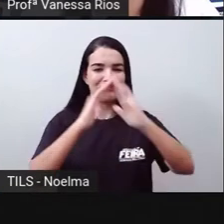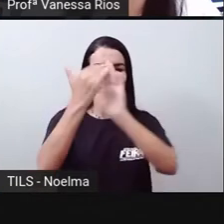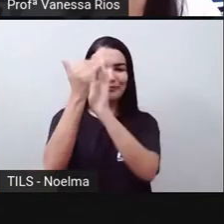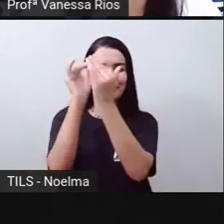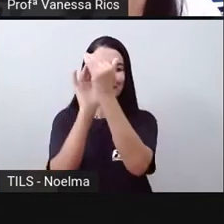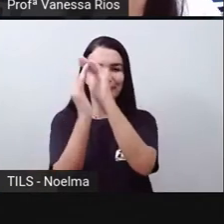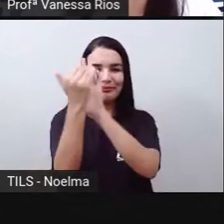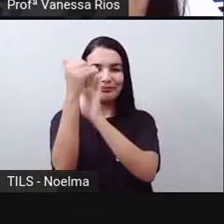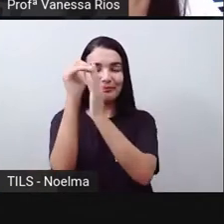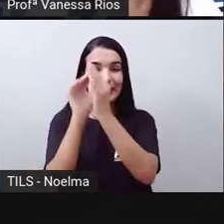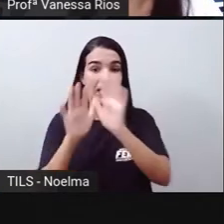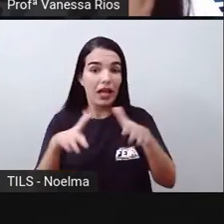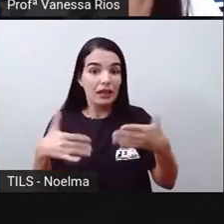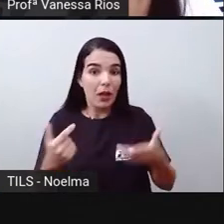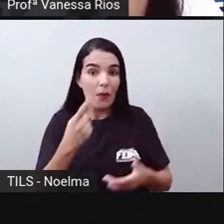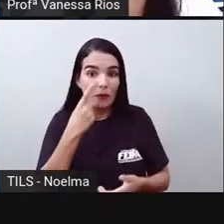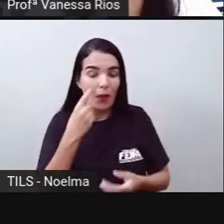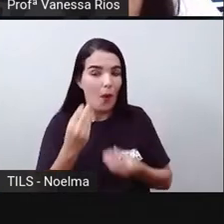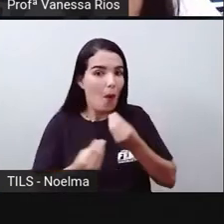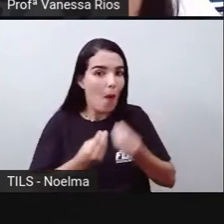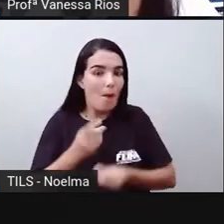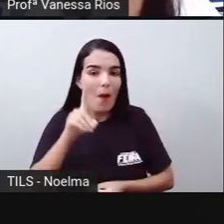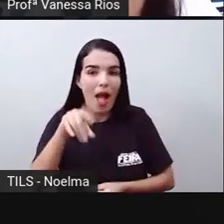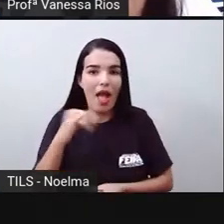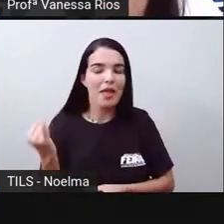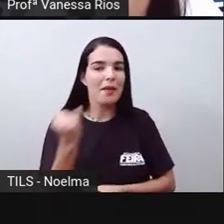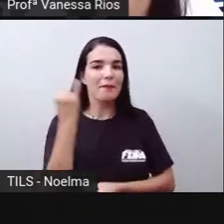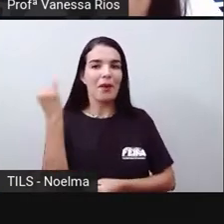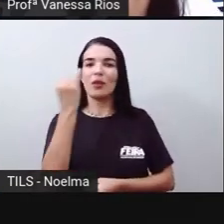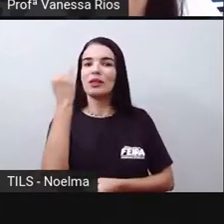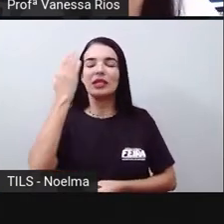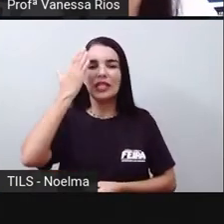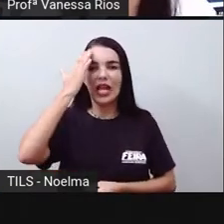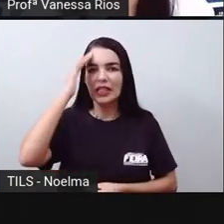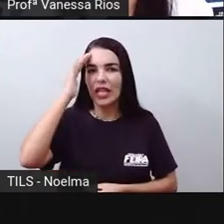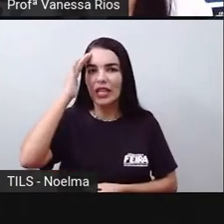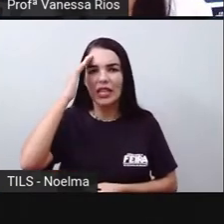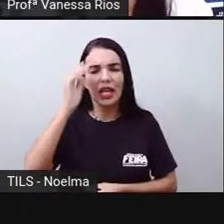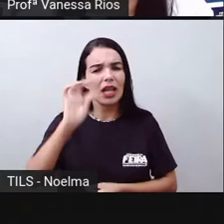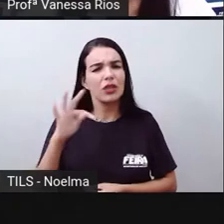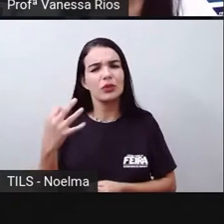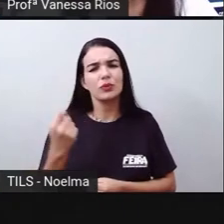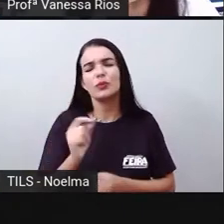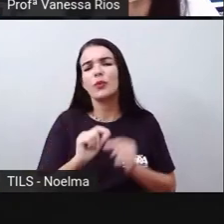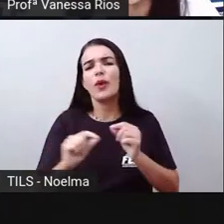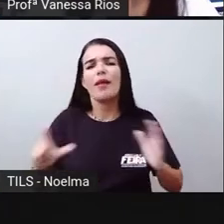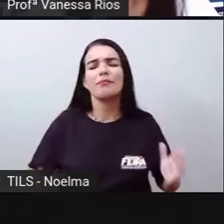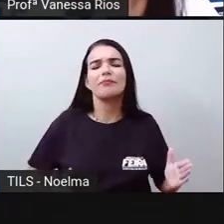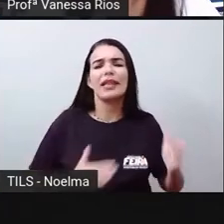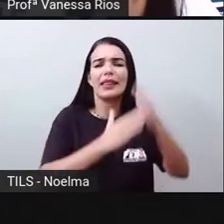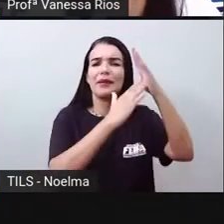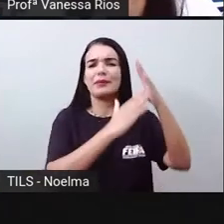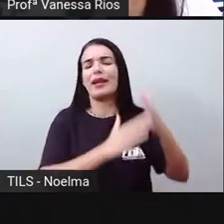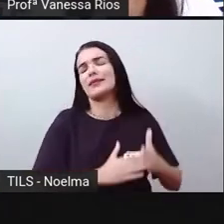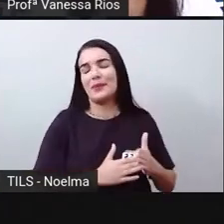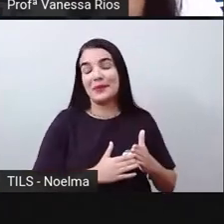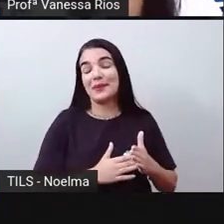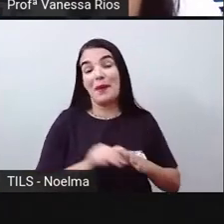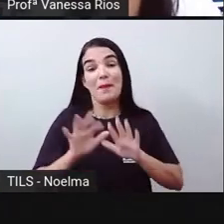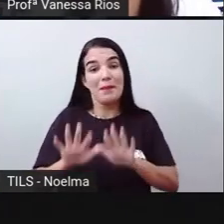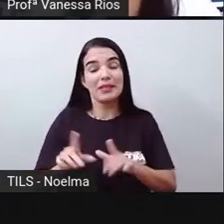quanto é importante nós entendermos aí as pessoas dentro das suas limitações, é claro, mas